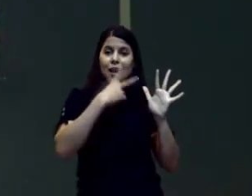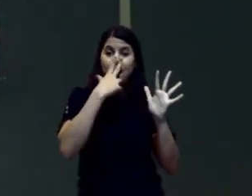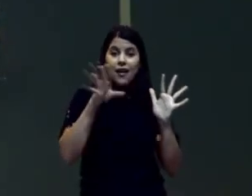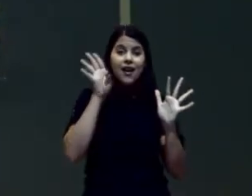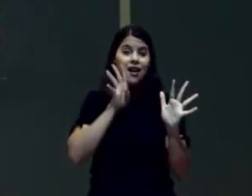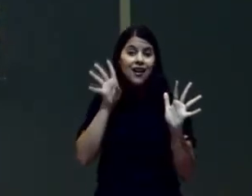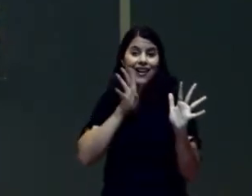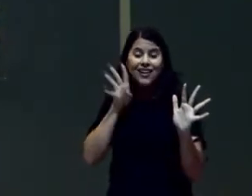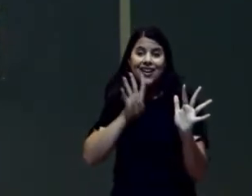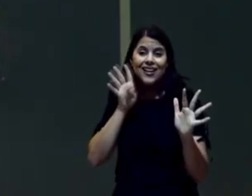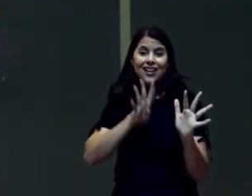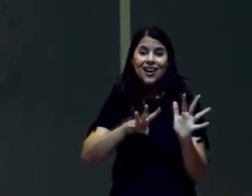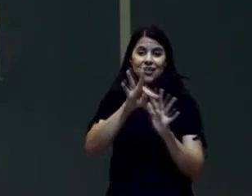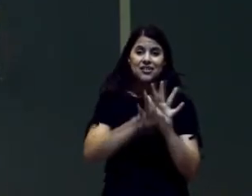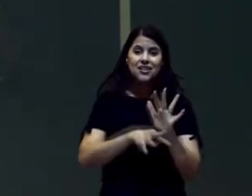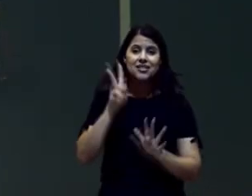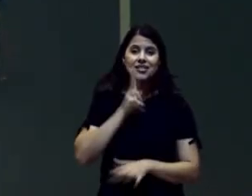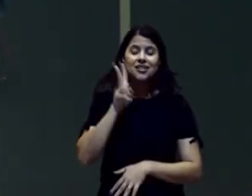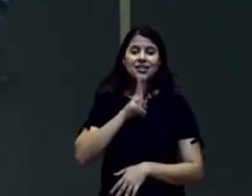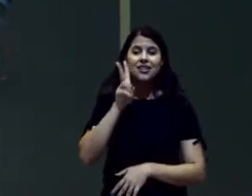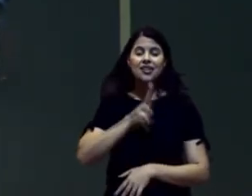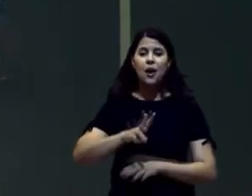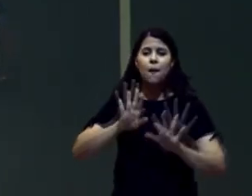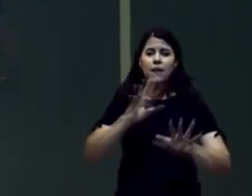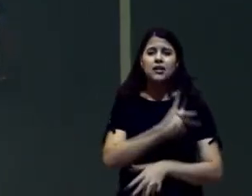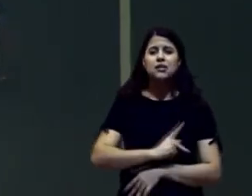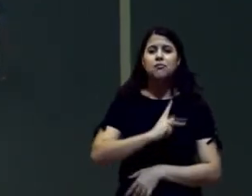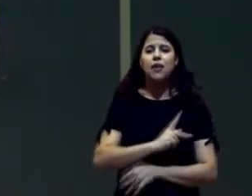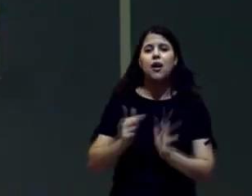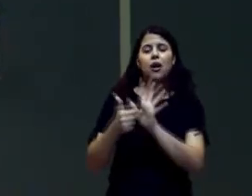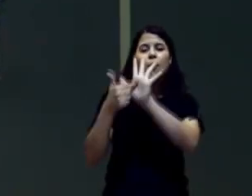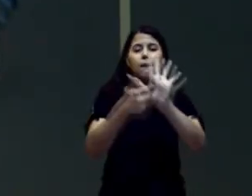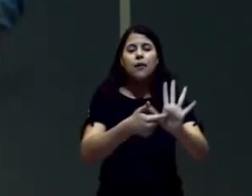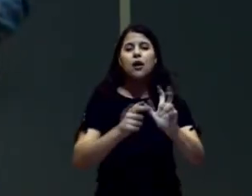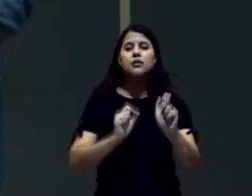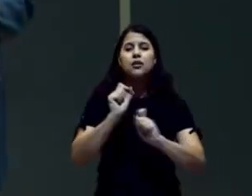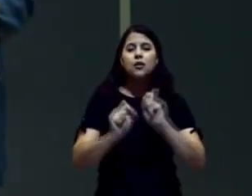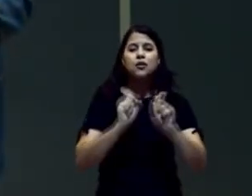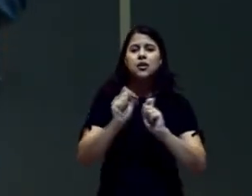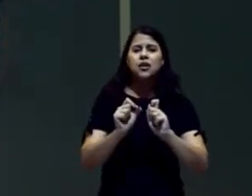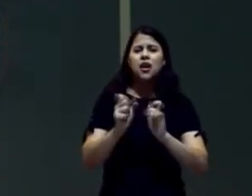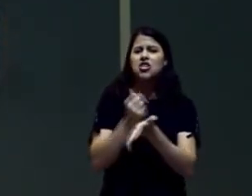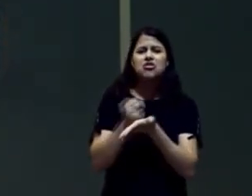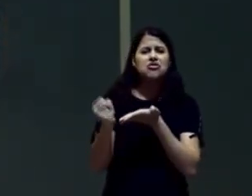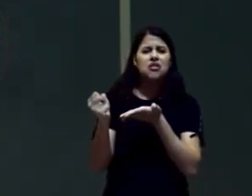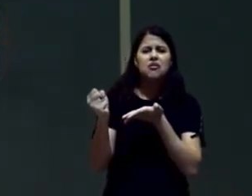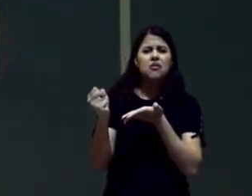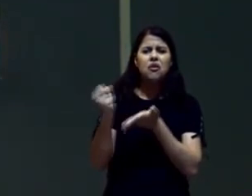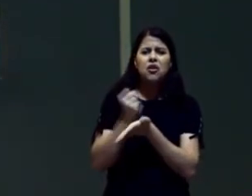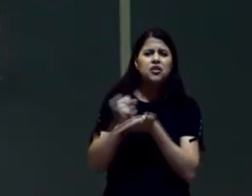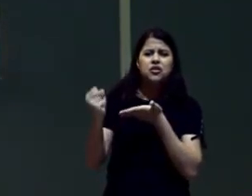totalmente positivo, mas todos os verbos que Paulo conjuga na sua fala são verbos de